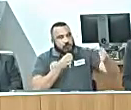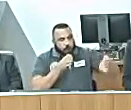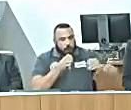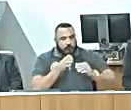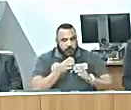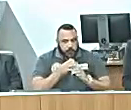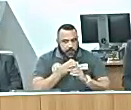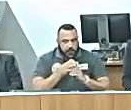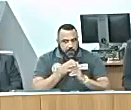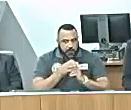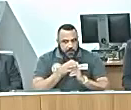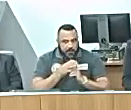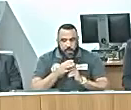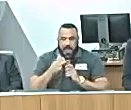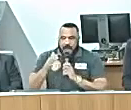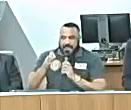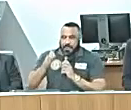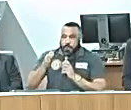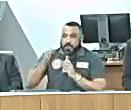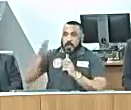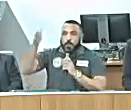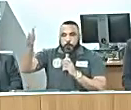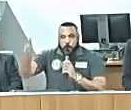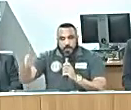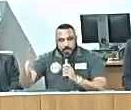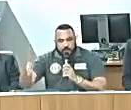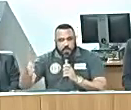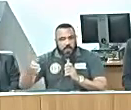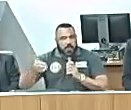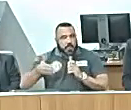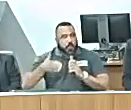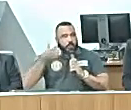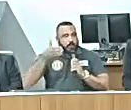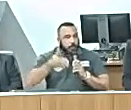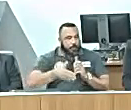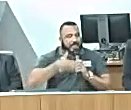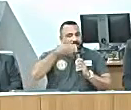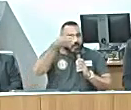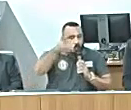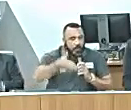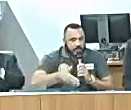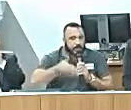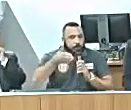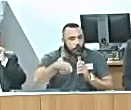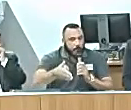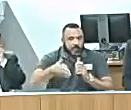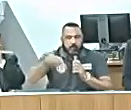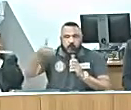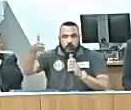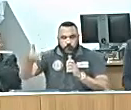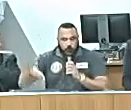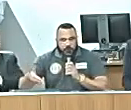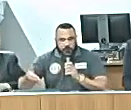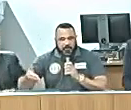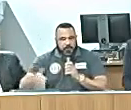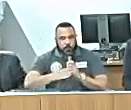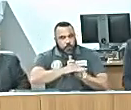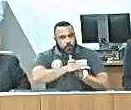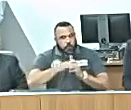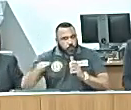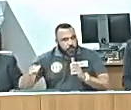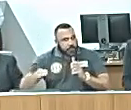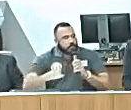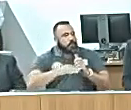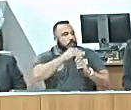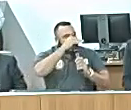ação do agente penitenciário ação tão importante que contribui para a segurança pública do nosso estado